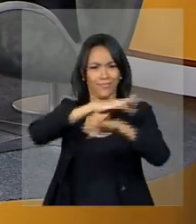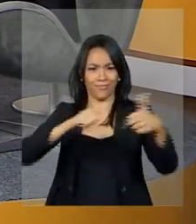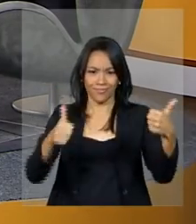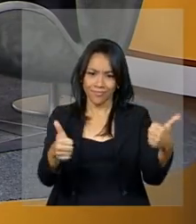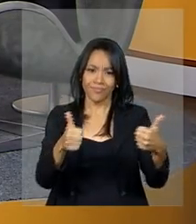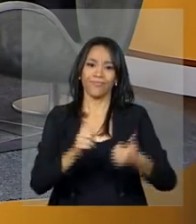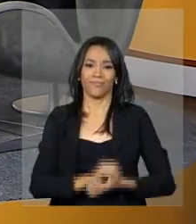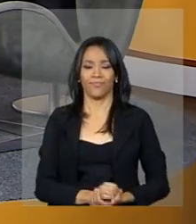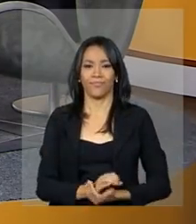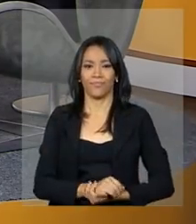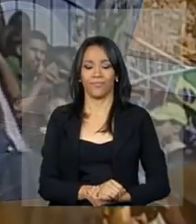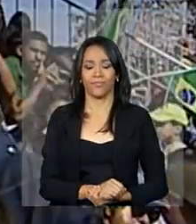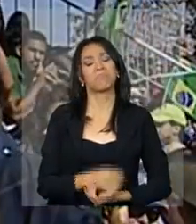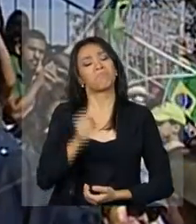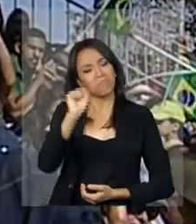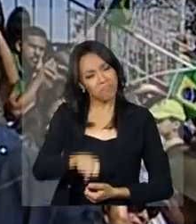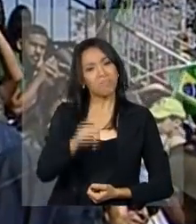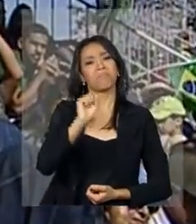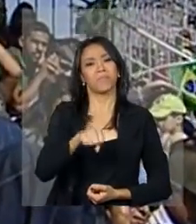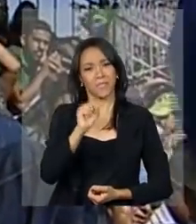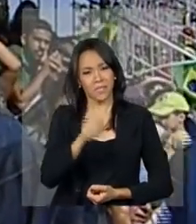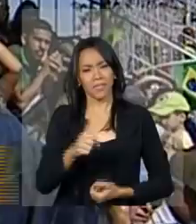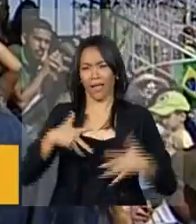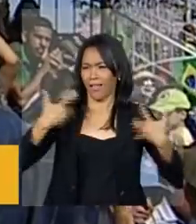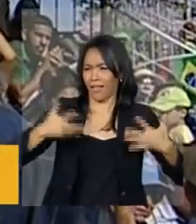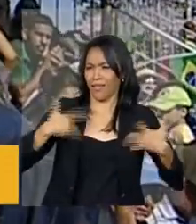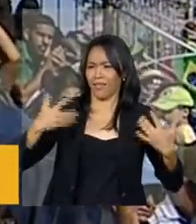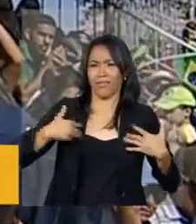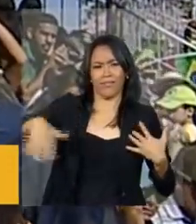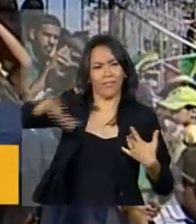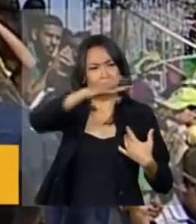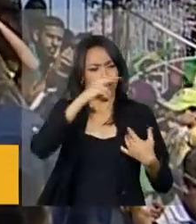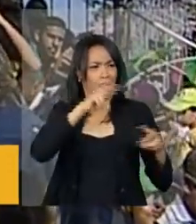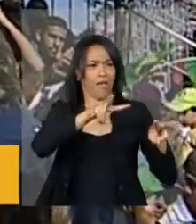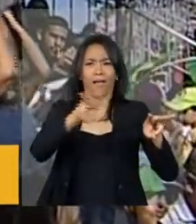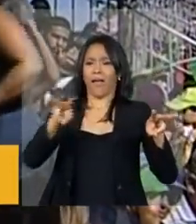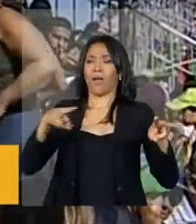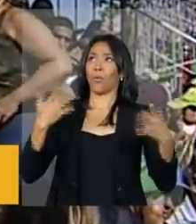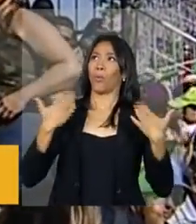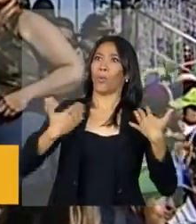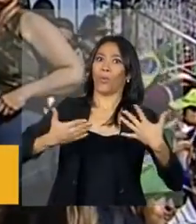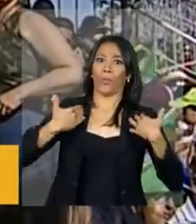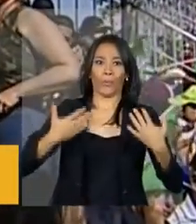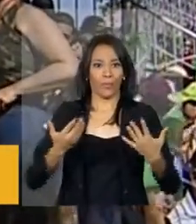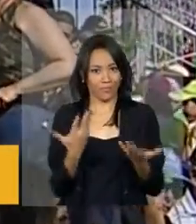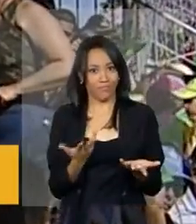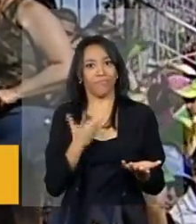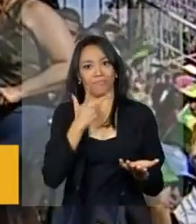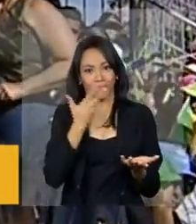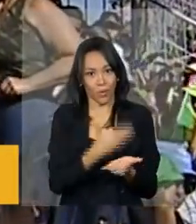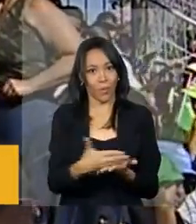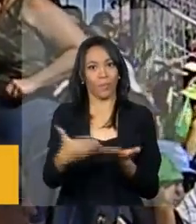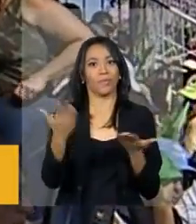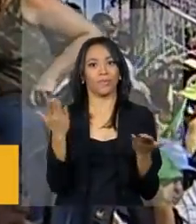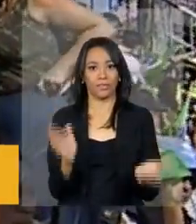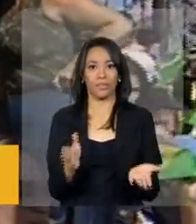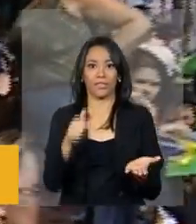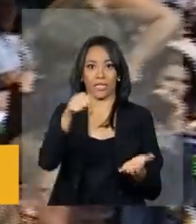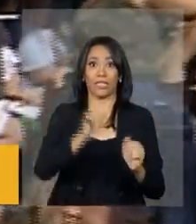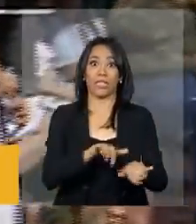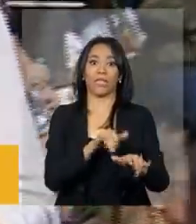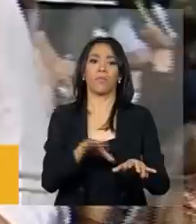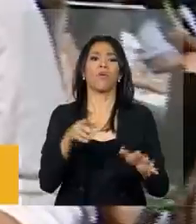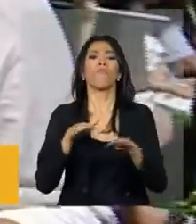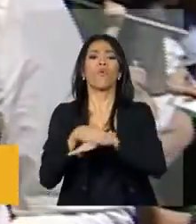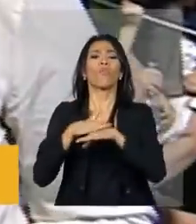Luana? É isso mesmo, José Luiz. Animação grande, temperatura alta, tudo promete para esse 7 de setembro. Vou conversar com o Diego